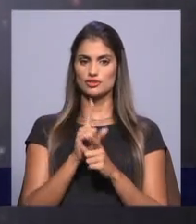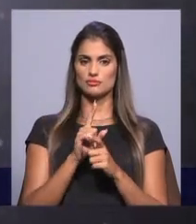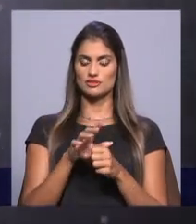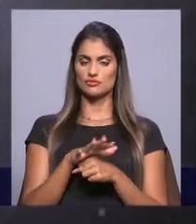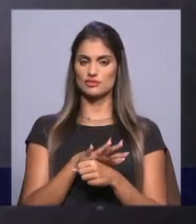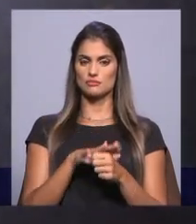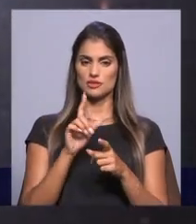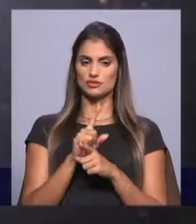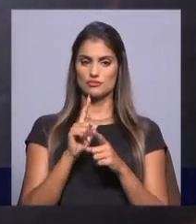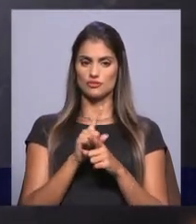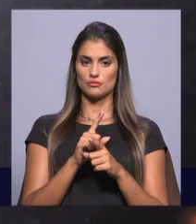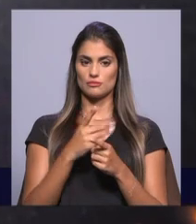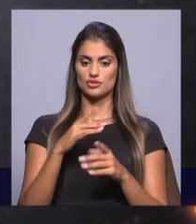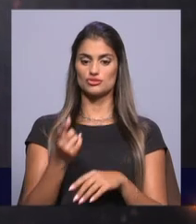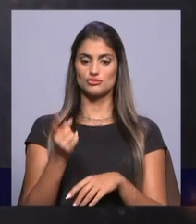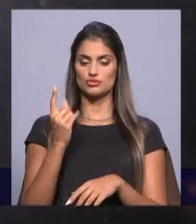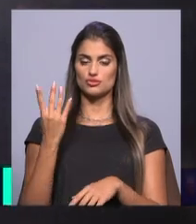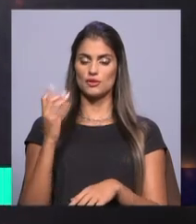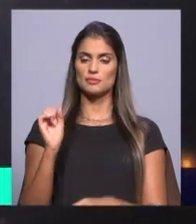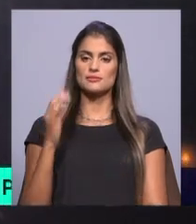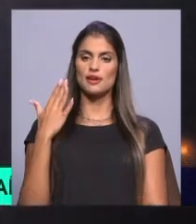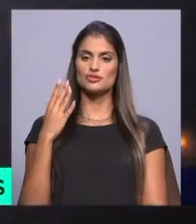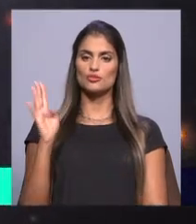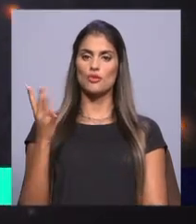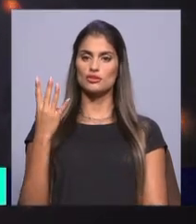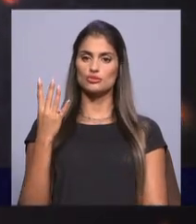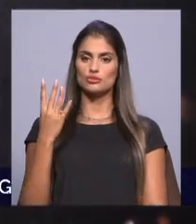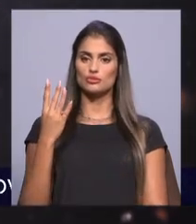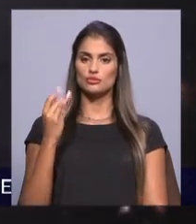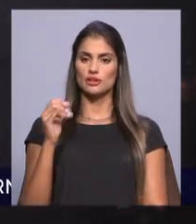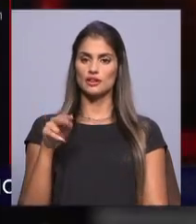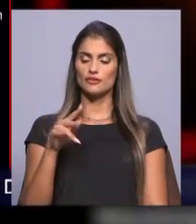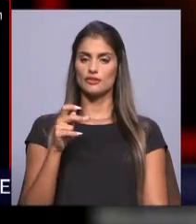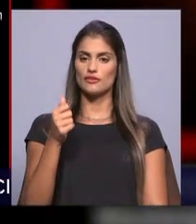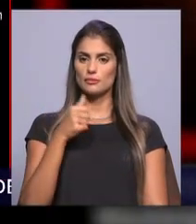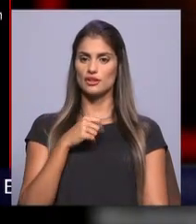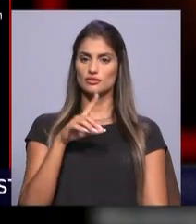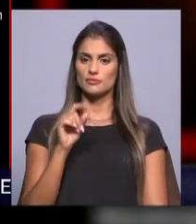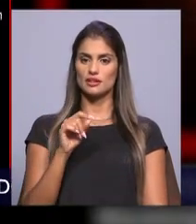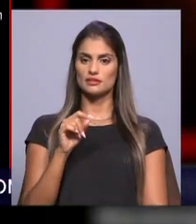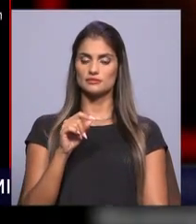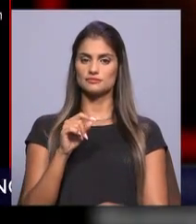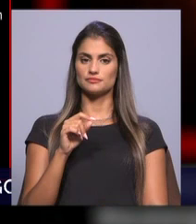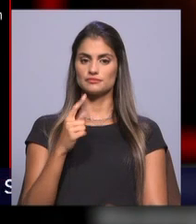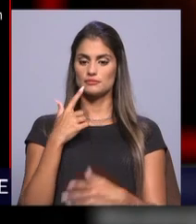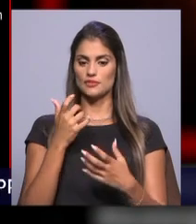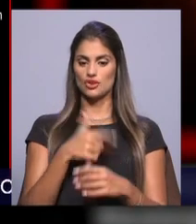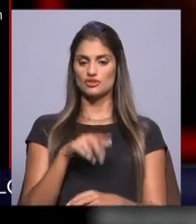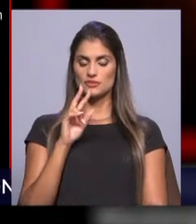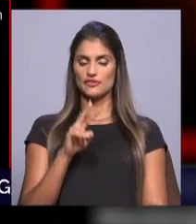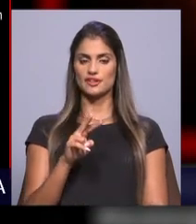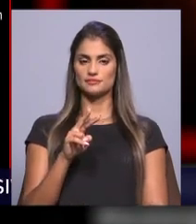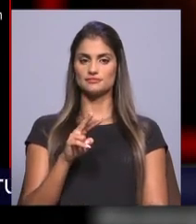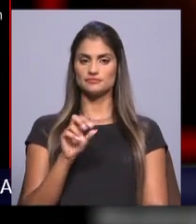Mas não, são aquelas 4 principais que estão ali dentro. Agora, infravermelho aqui também é poderoso pelo seguinte. Nós estamos a ver que